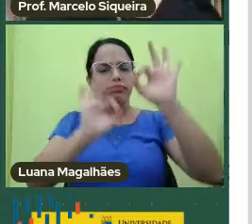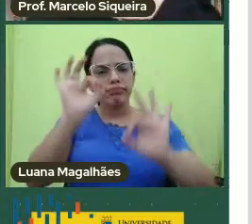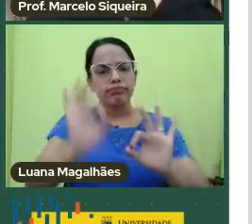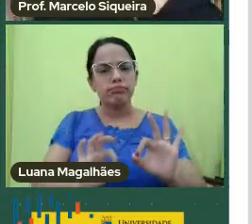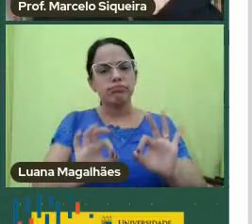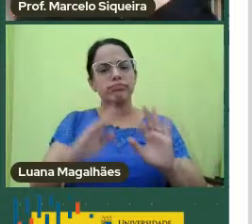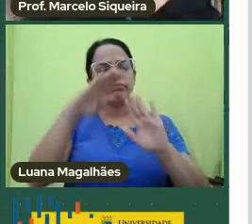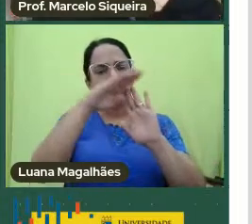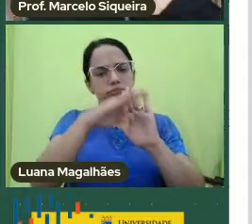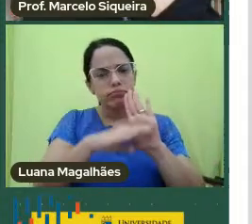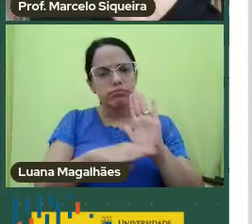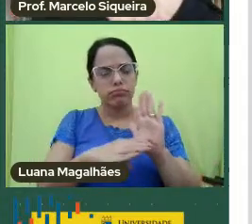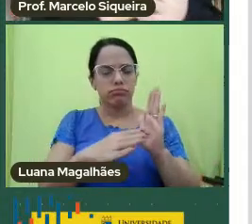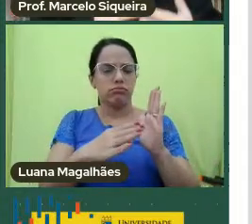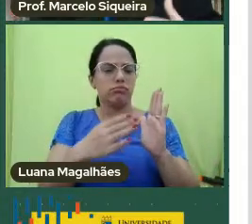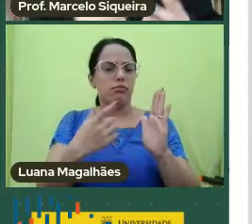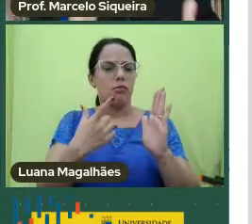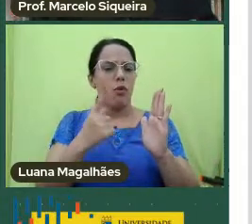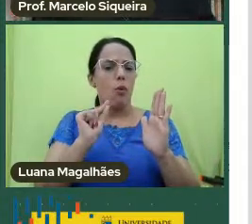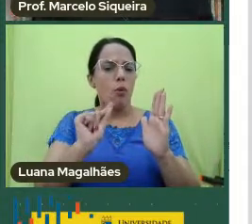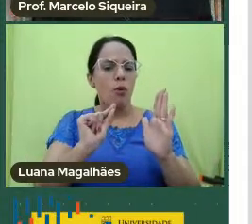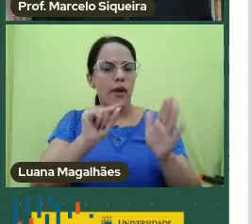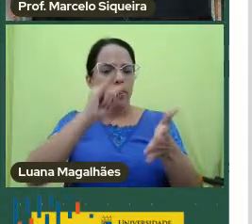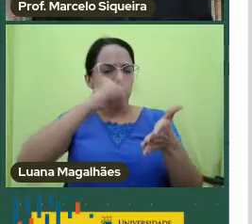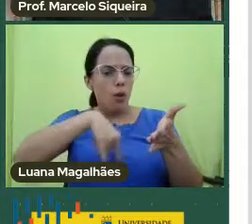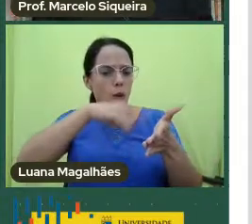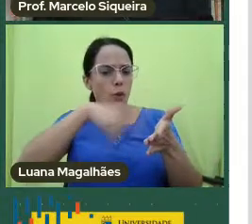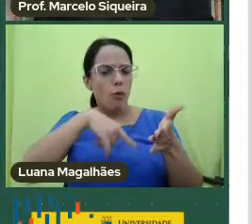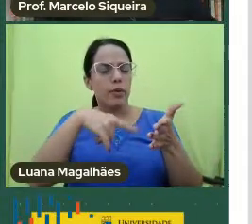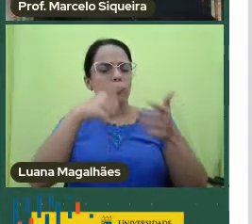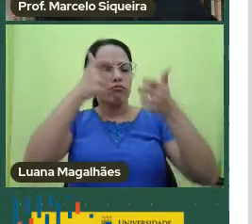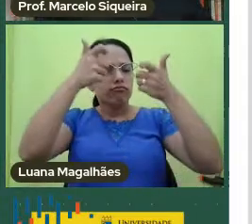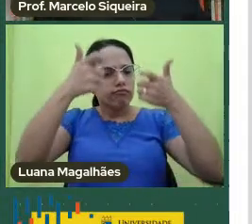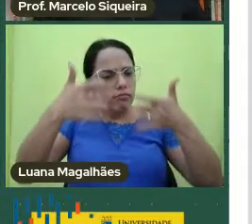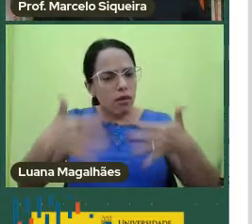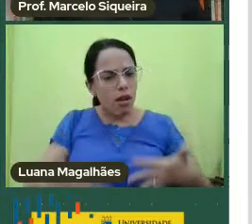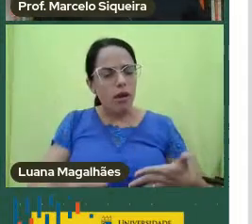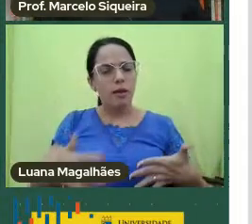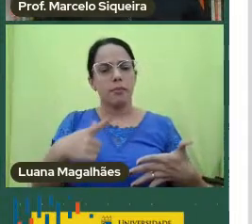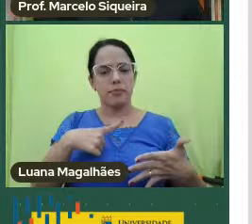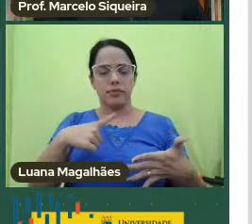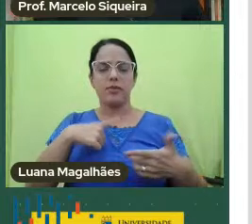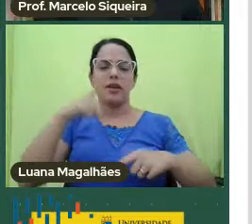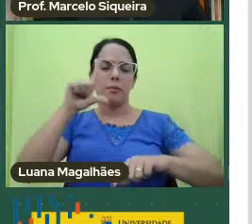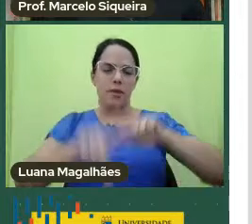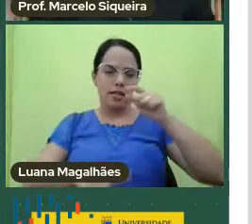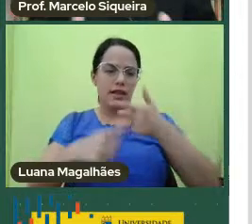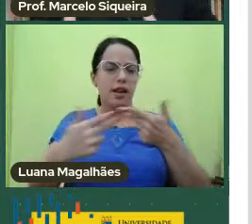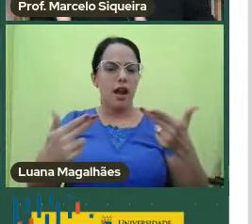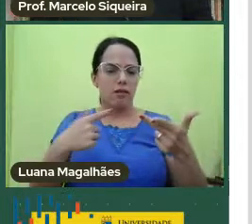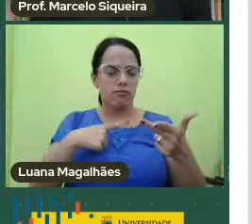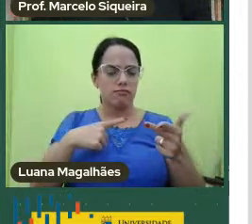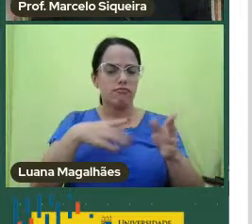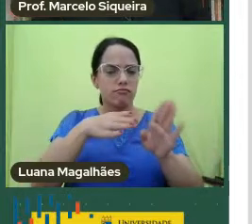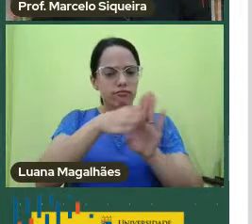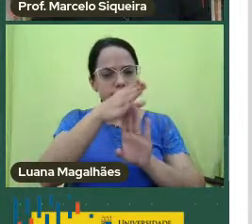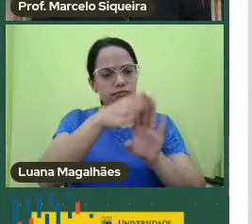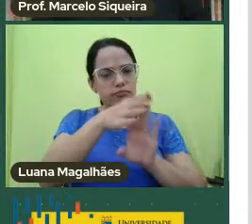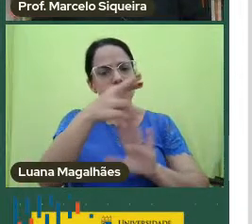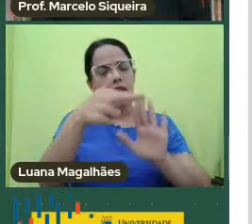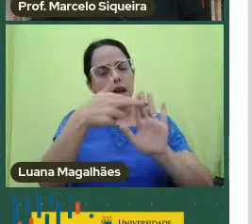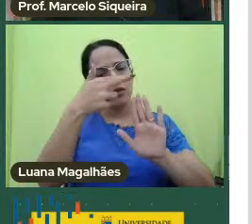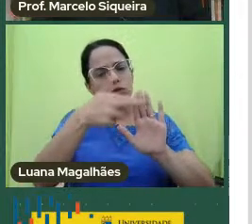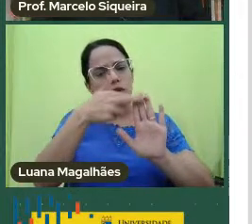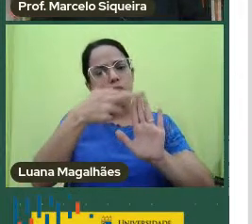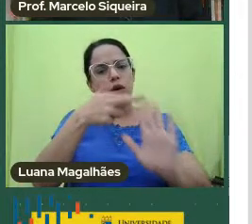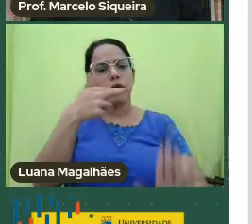né, de trama documental, e para fazer essa descrição, a gente tem instrumentos para isso, né? Seguindo a resolução número